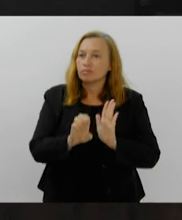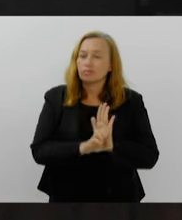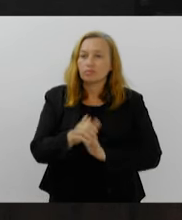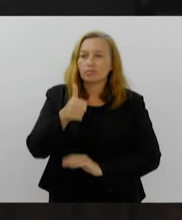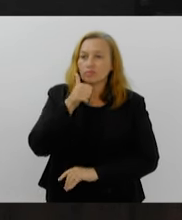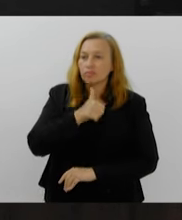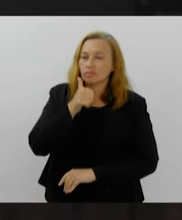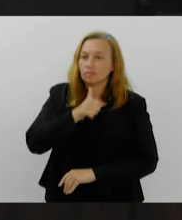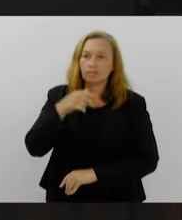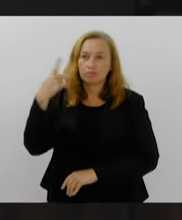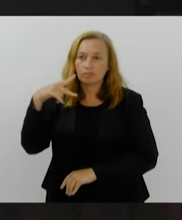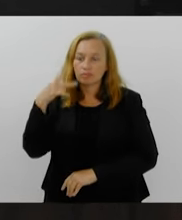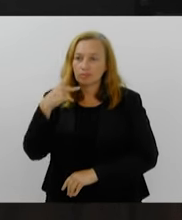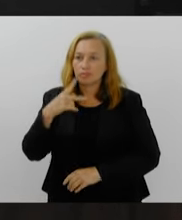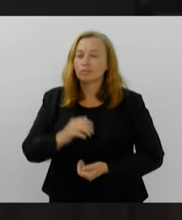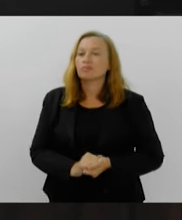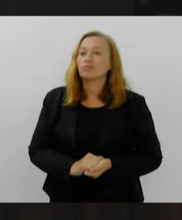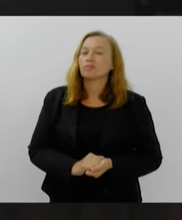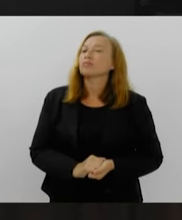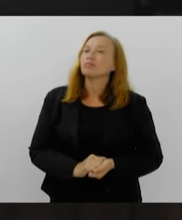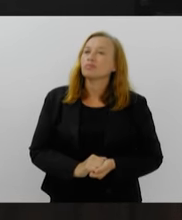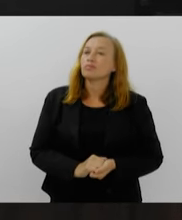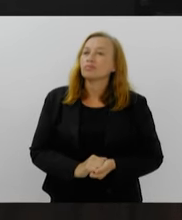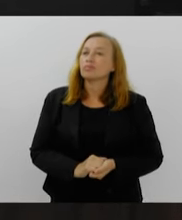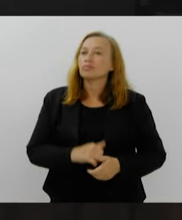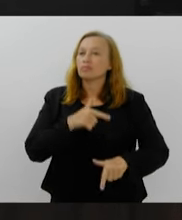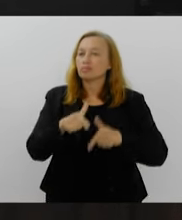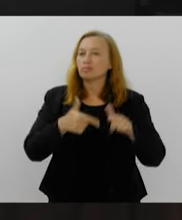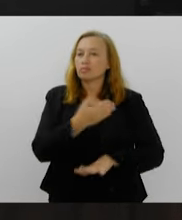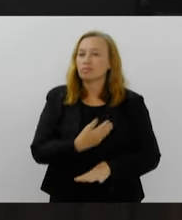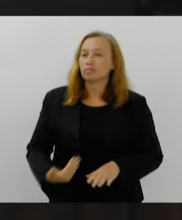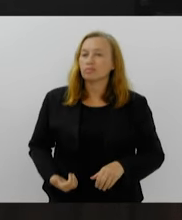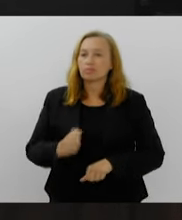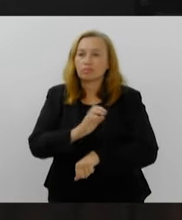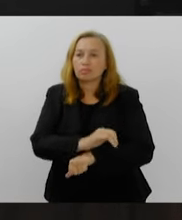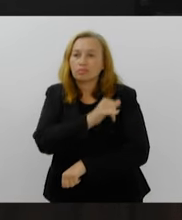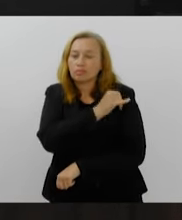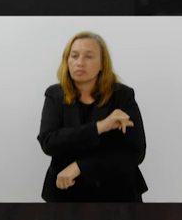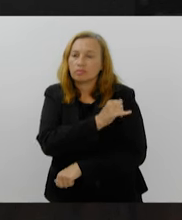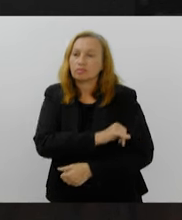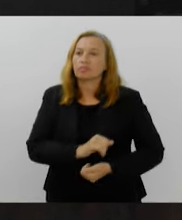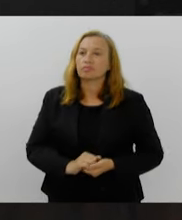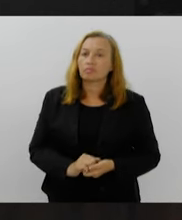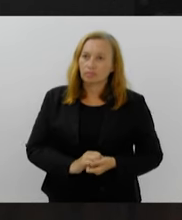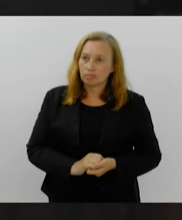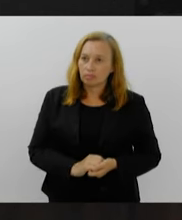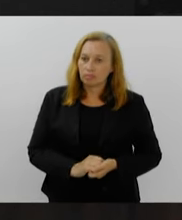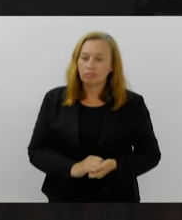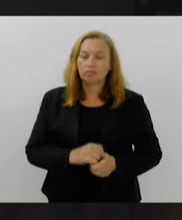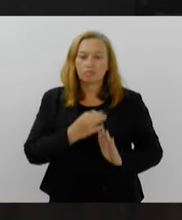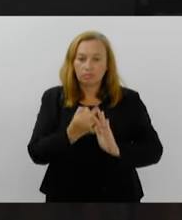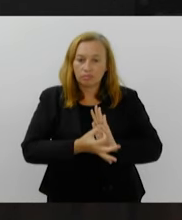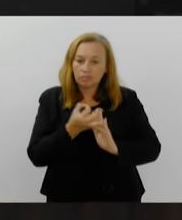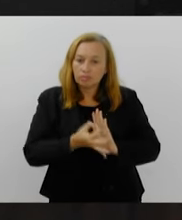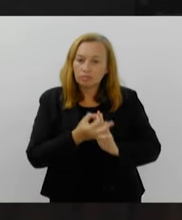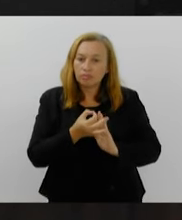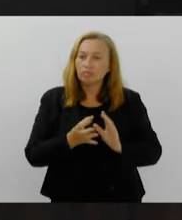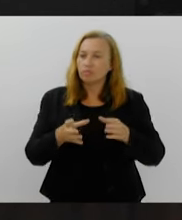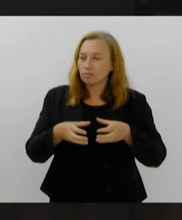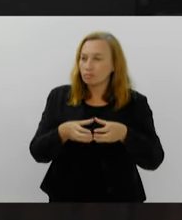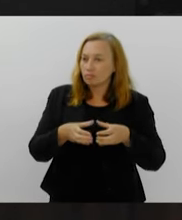parlamentar e ocupante de cargo ou emprego público no âmbito do Estado do Rio de Janeiro pareceres das comissões